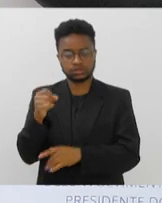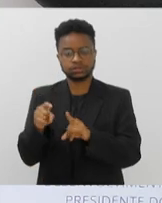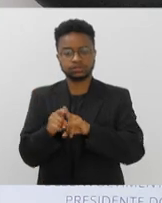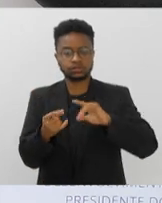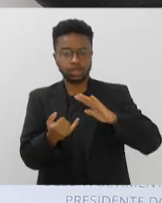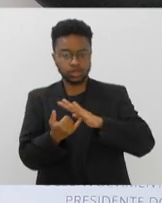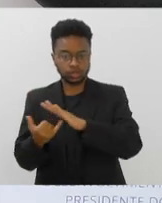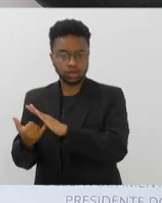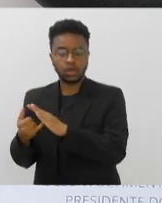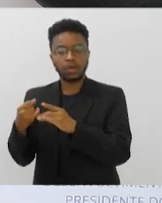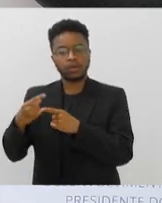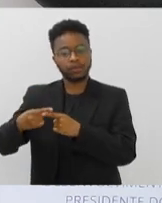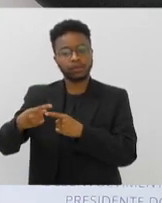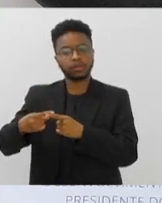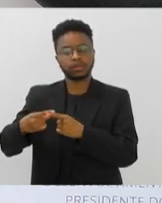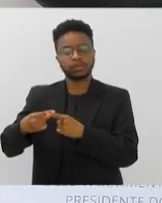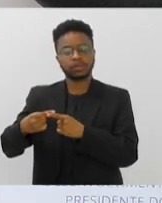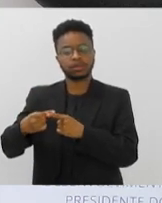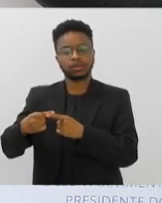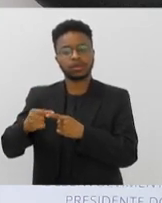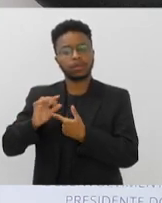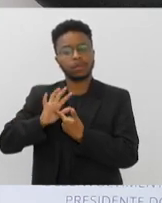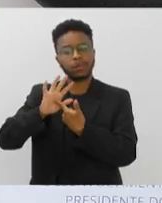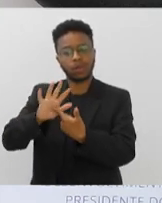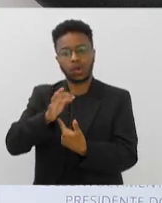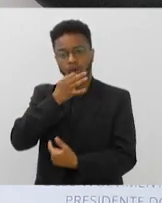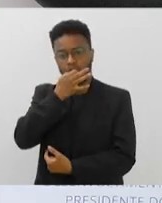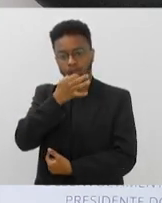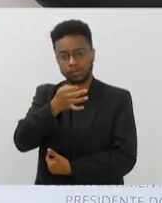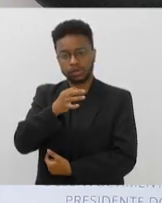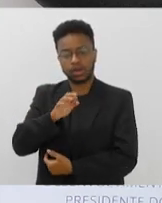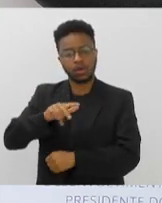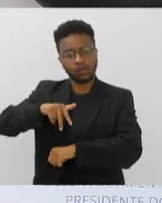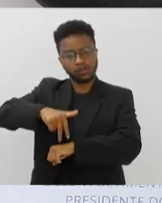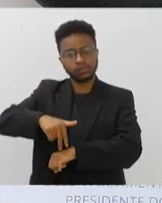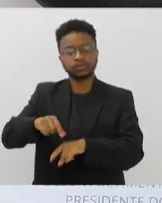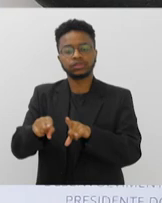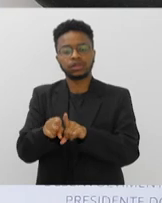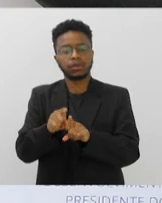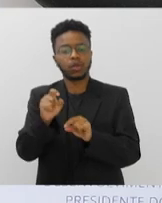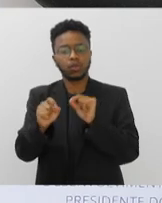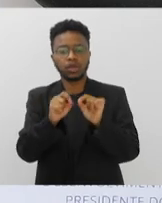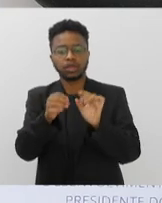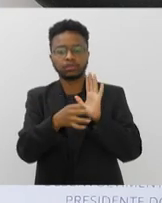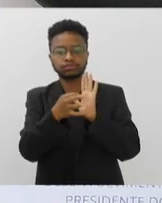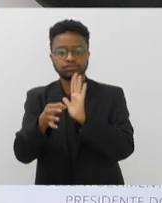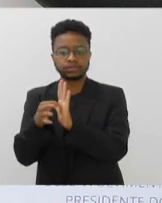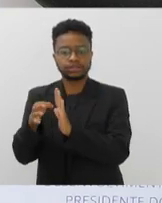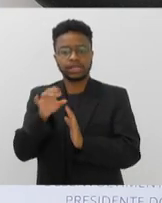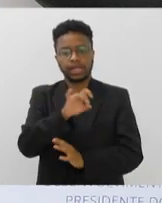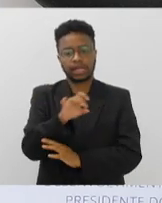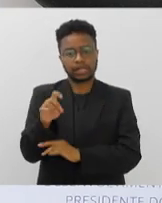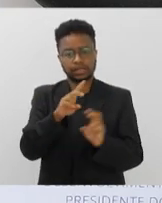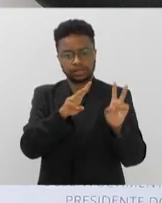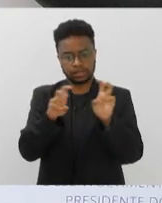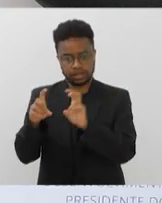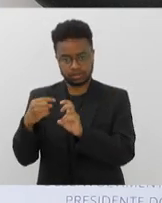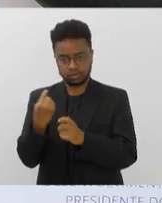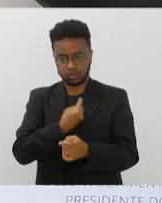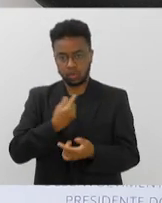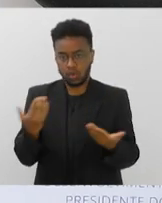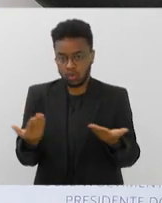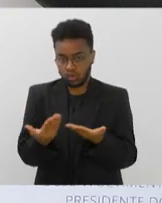nos fazem que nos trazem a sua opinião e os seus pareceres sobre cada tema discutido hoje nós